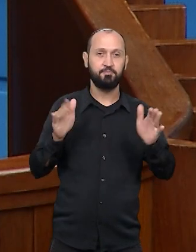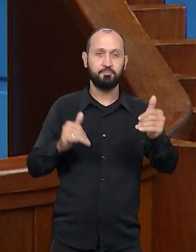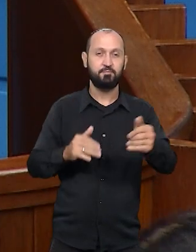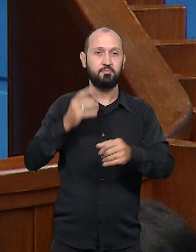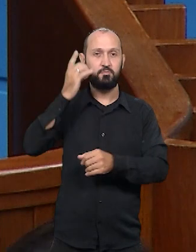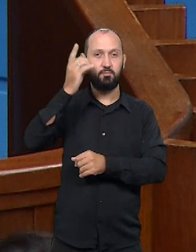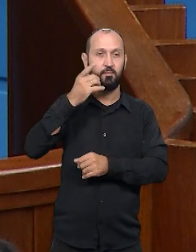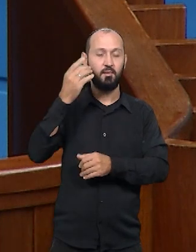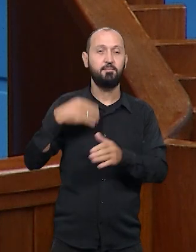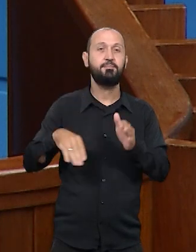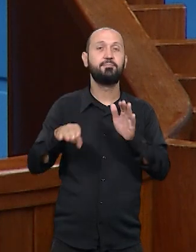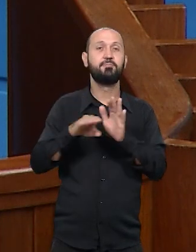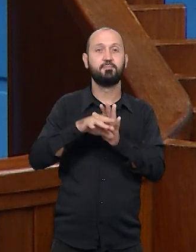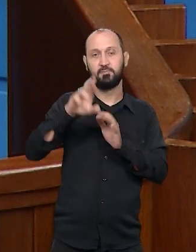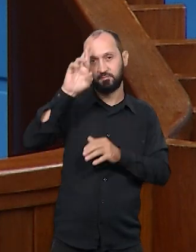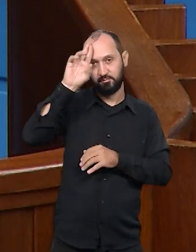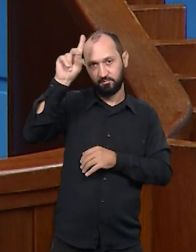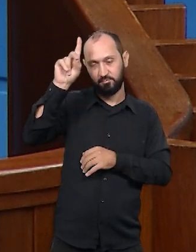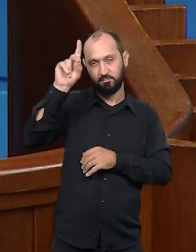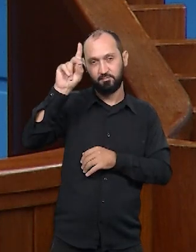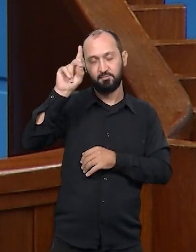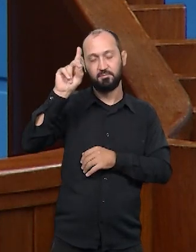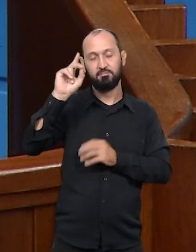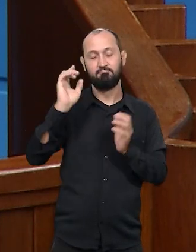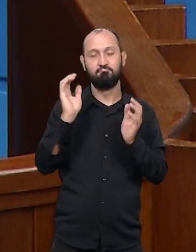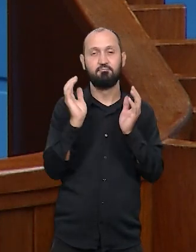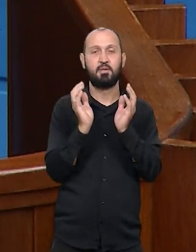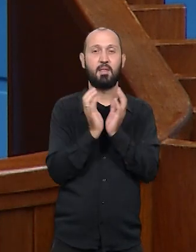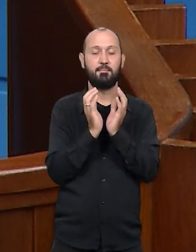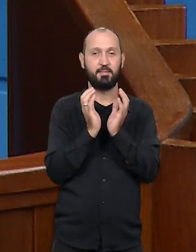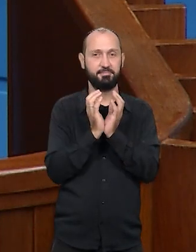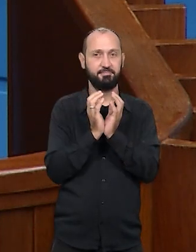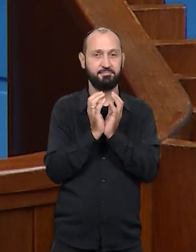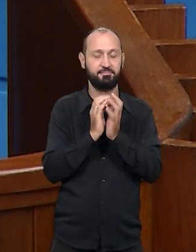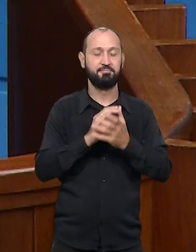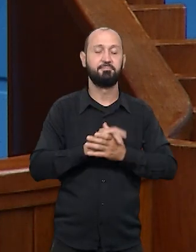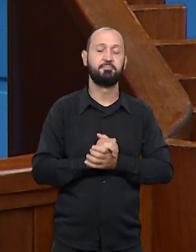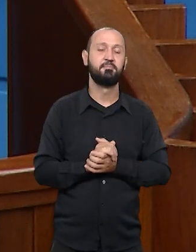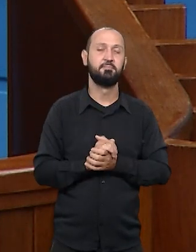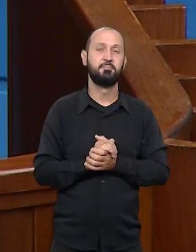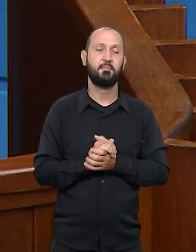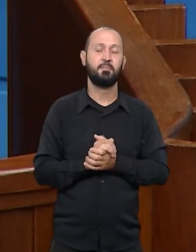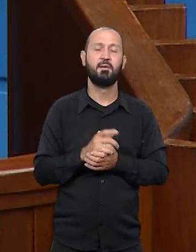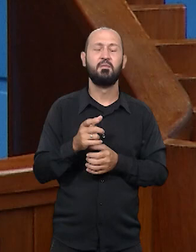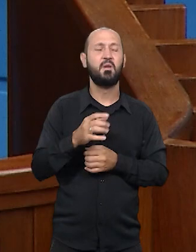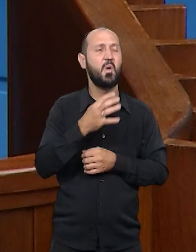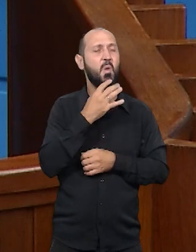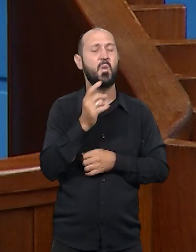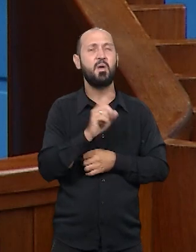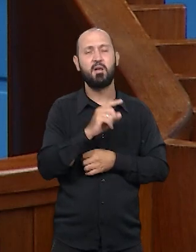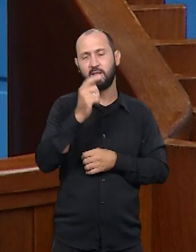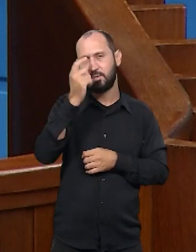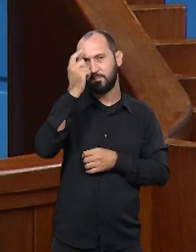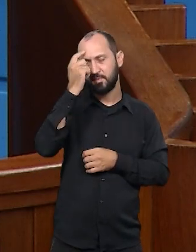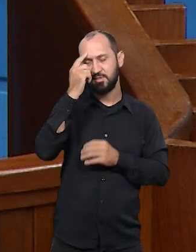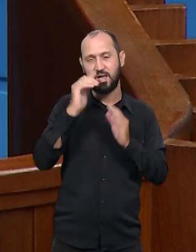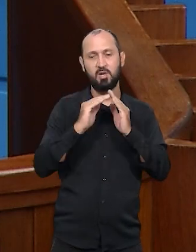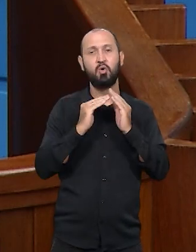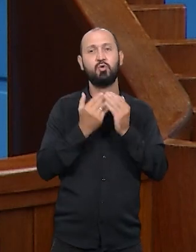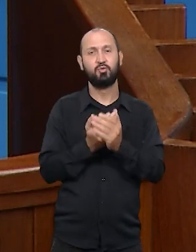ontem eu recebi no gabinete A Diretoria da APAE APAE para quem não conhece